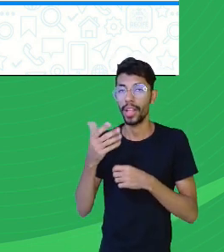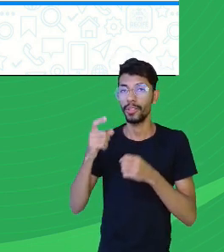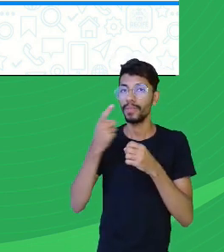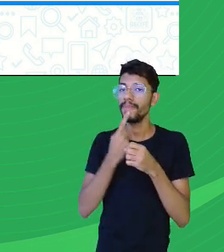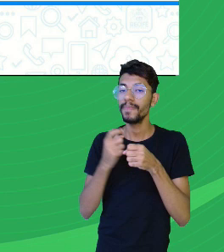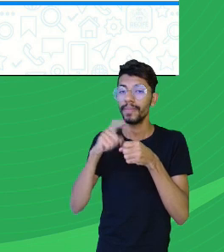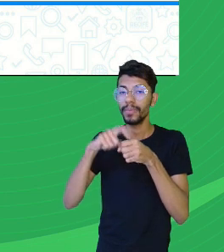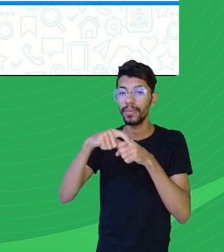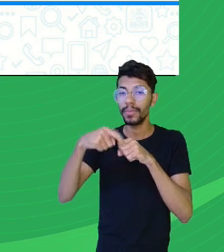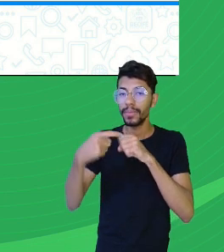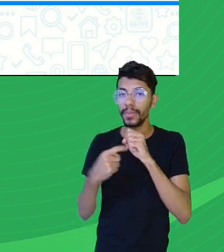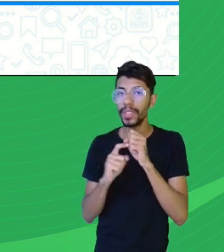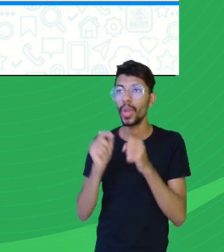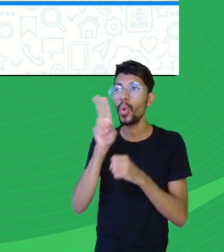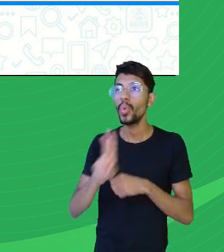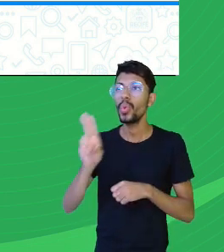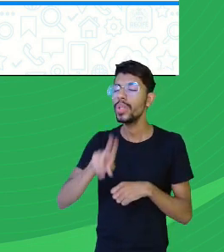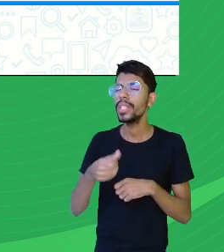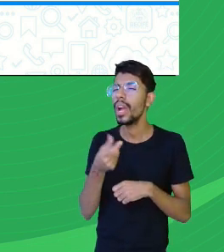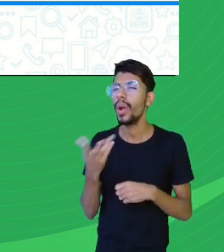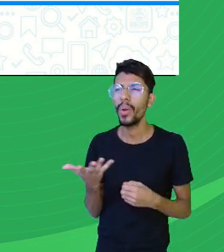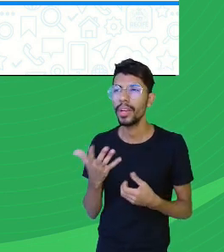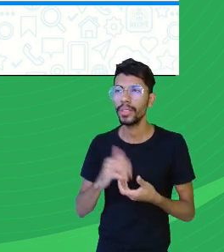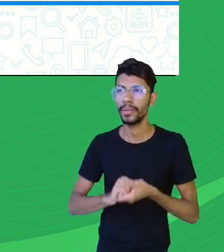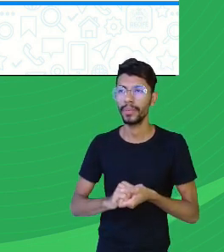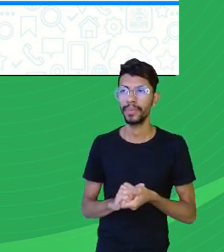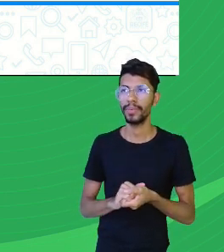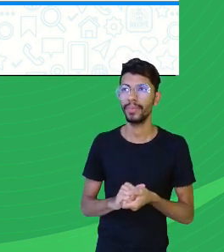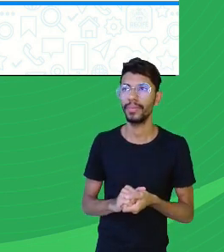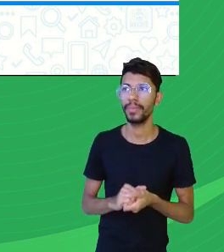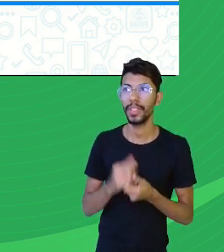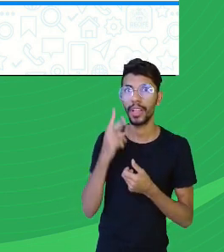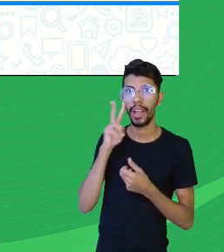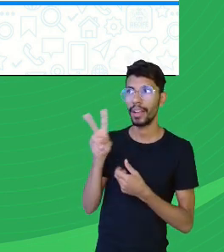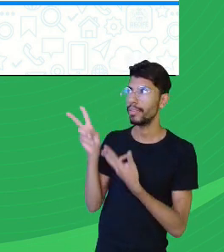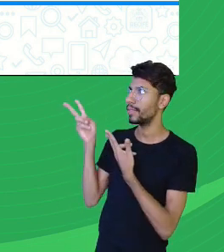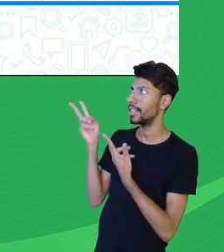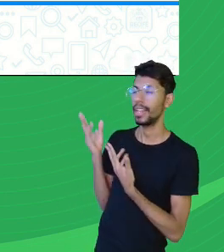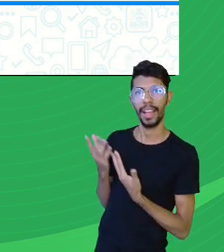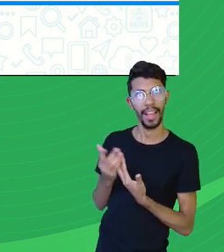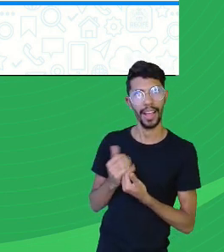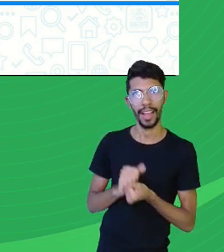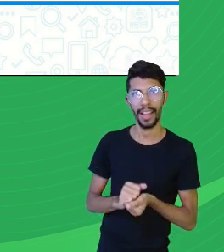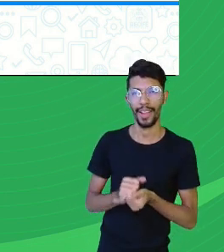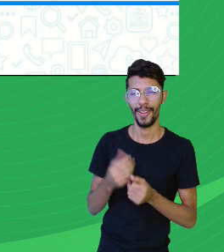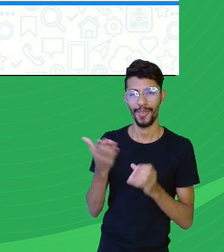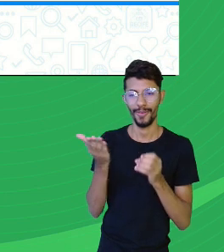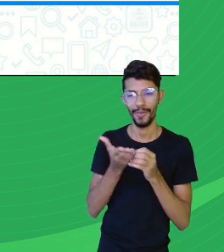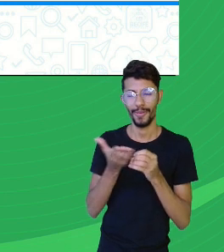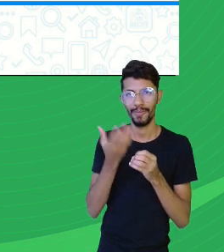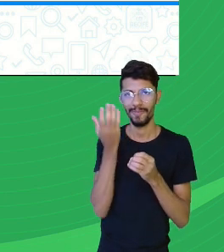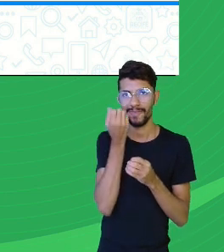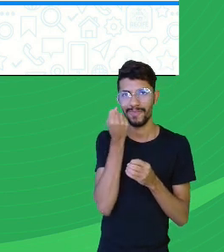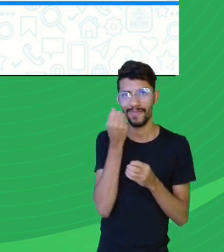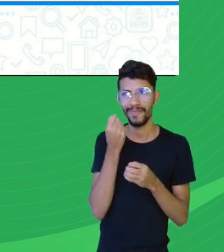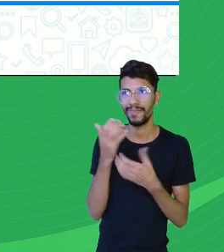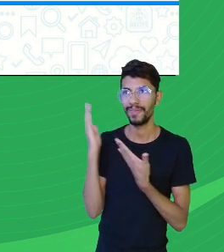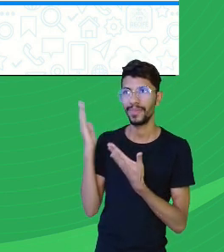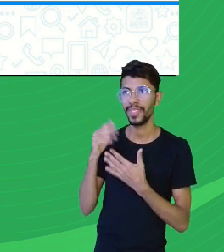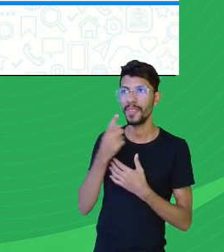usar? Olha só os copos de suco que a Ana está fazendo, pessoal. O primeiro já está ali, os